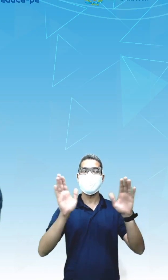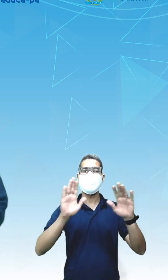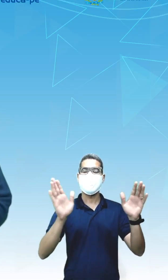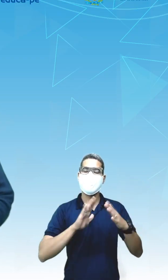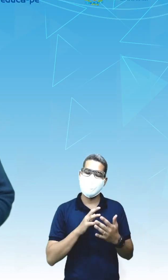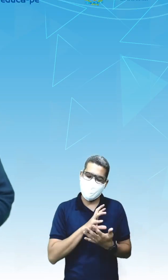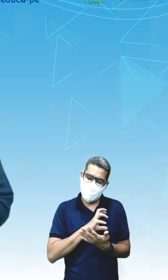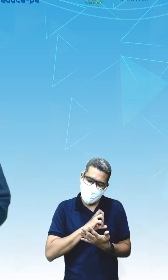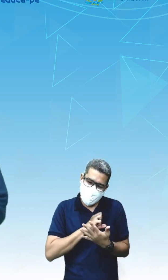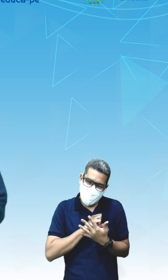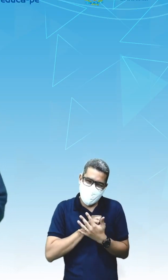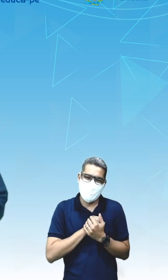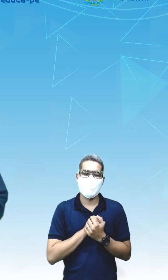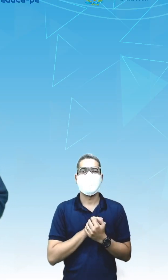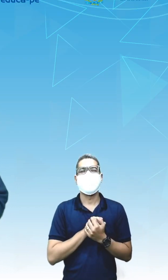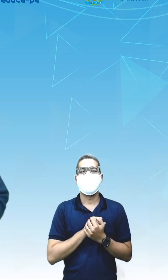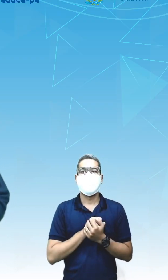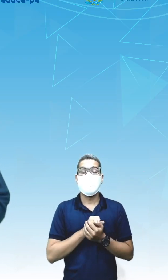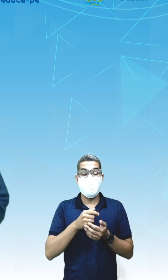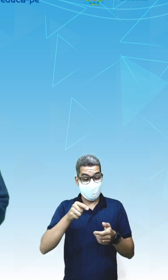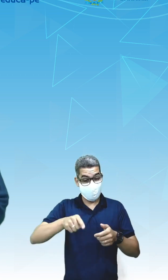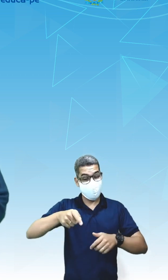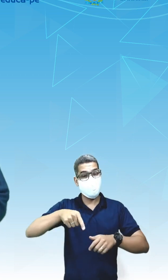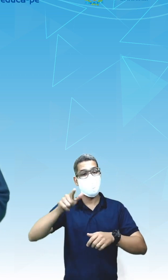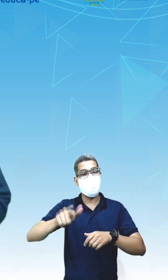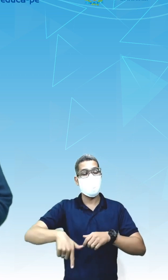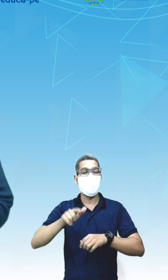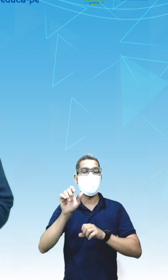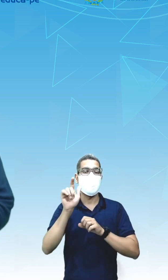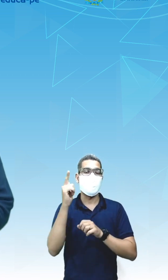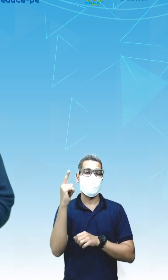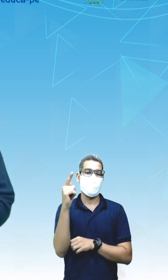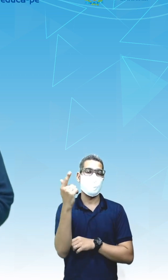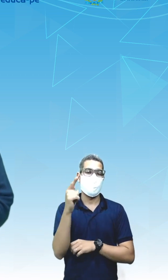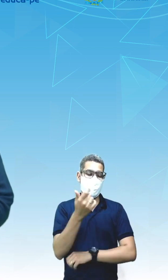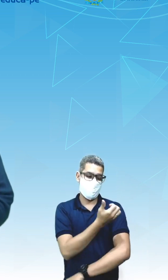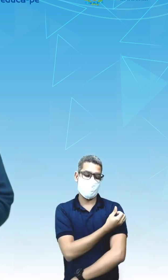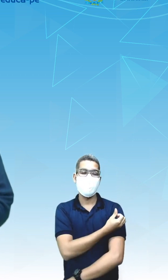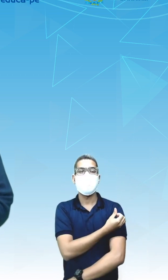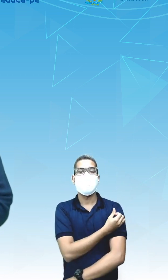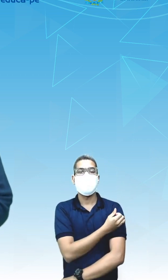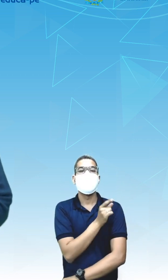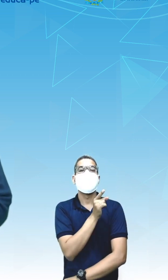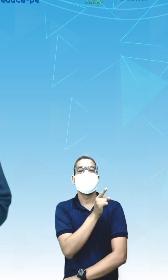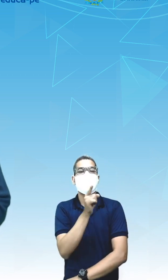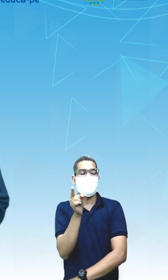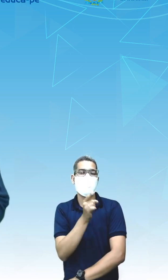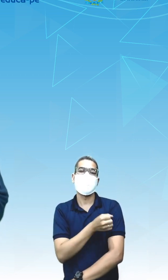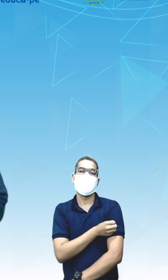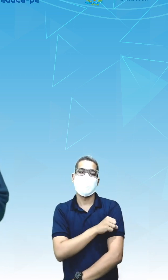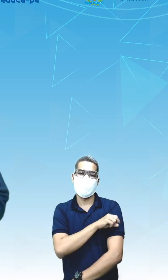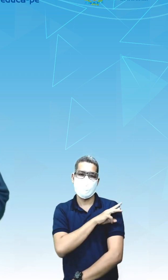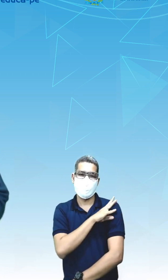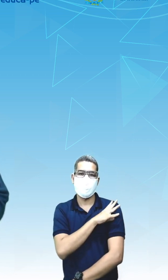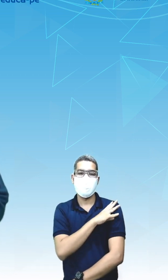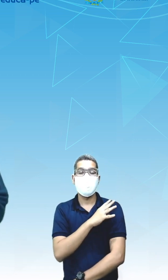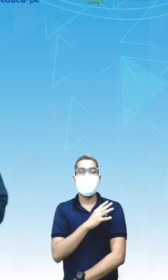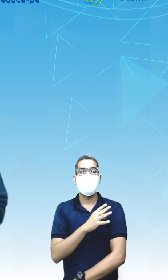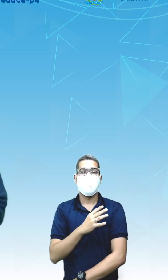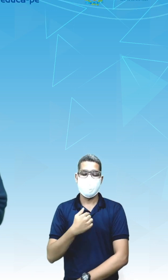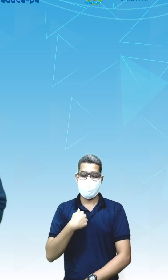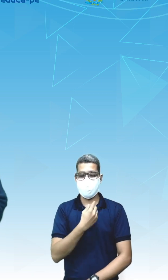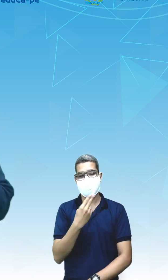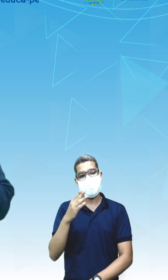Olá, meus amores! Mais uma aula de geografia do sexto ano do ensino fundamental. Sou a professora Bernadette